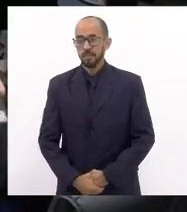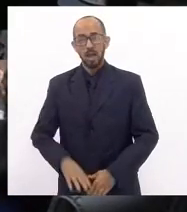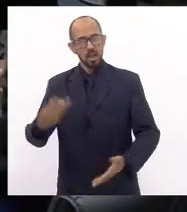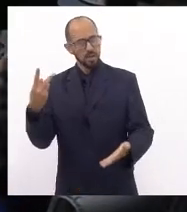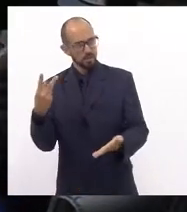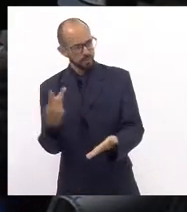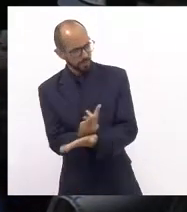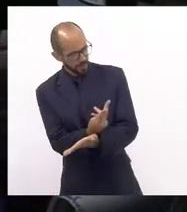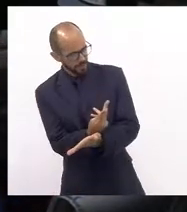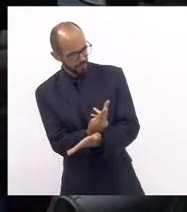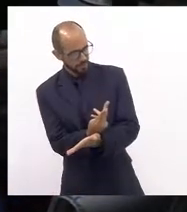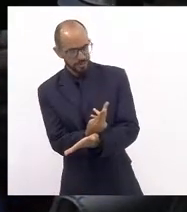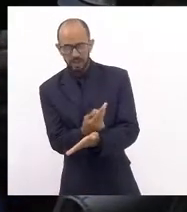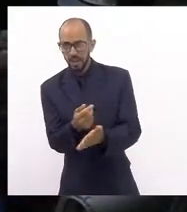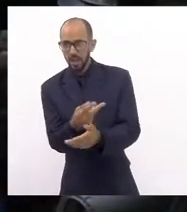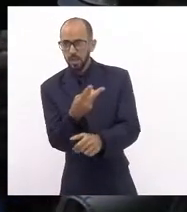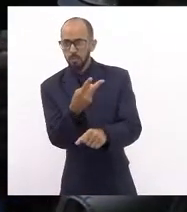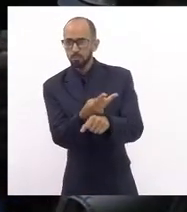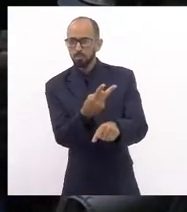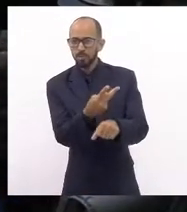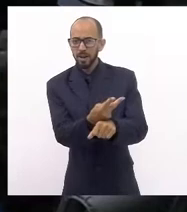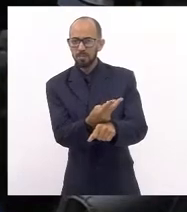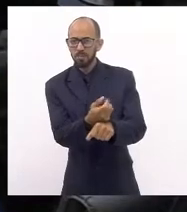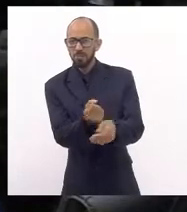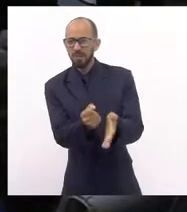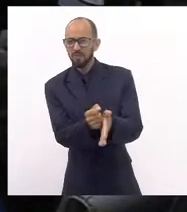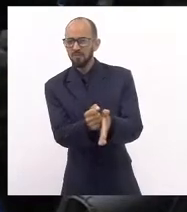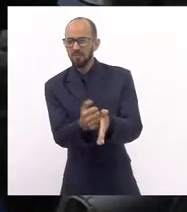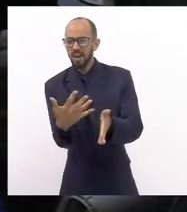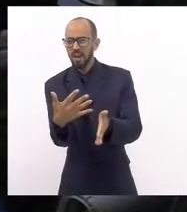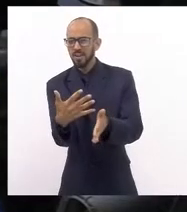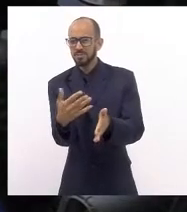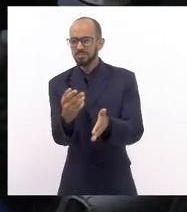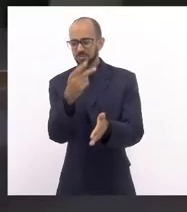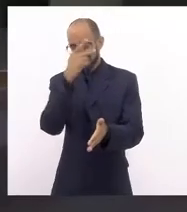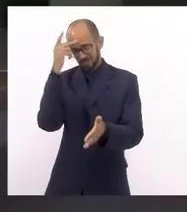Acontece, um prêmio para muitas pessoas acaba...